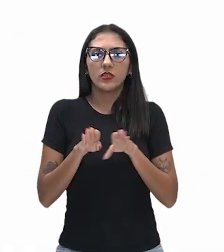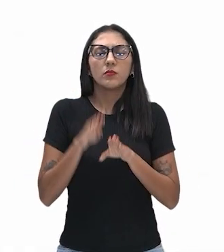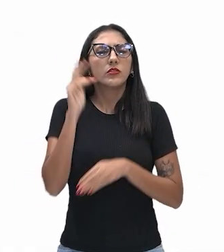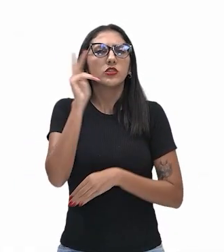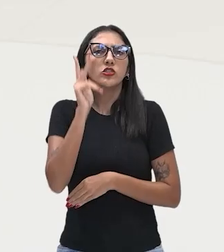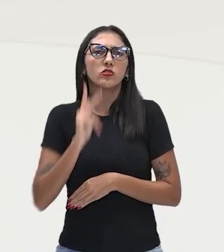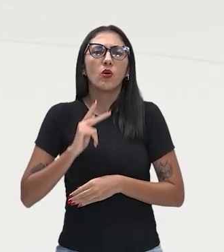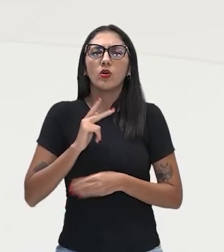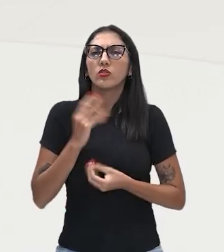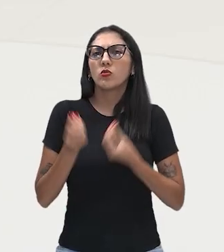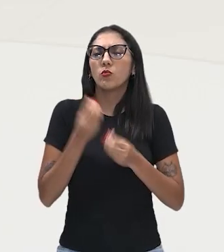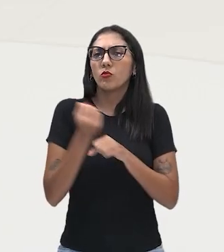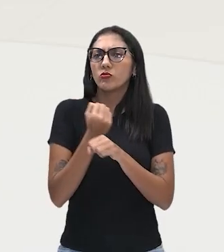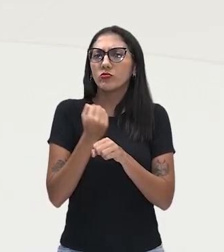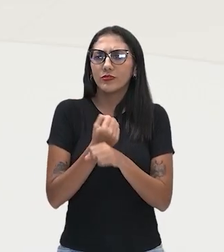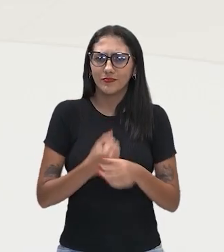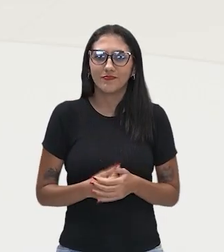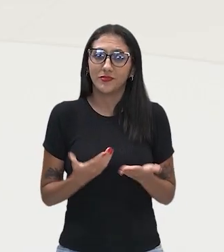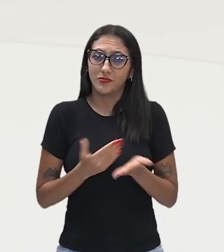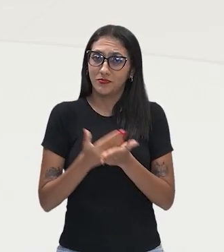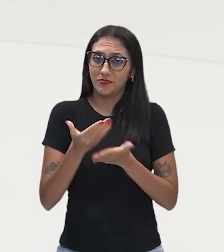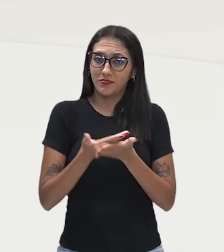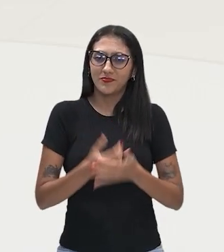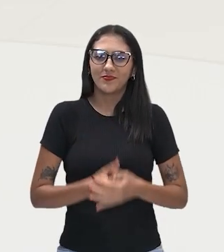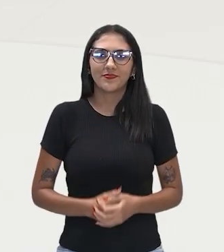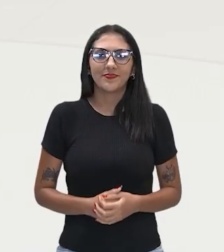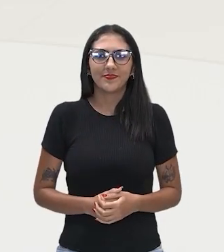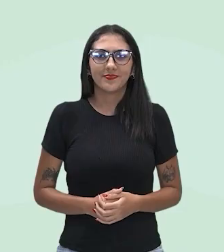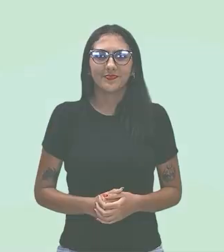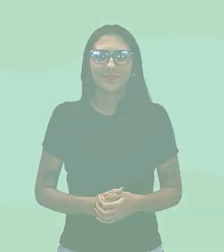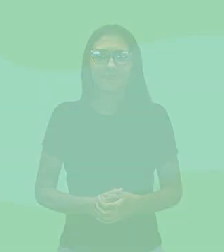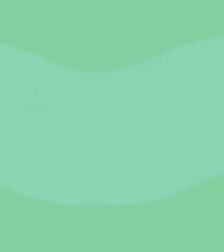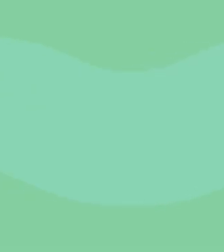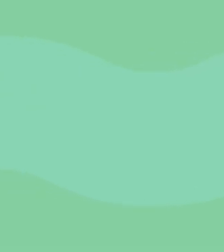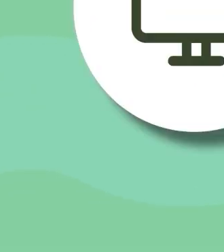atômica. Então, vamos à nossa aula.